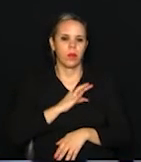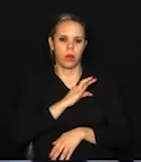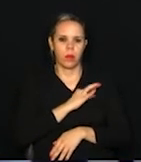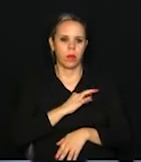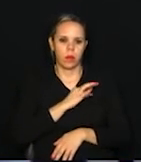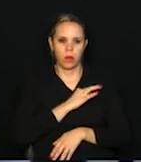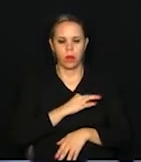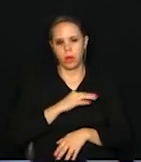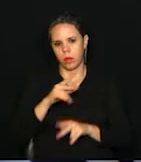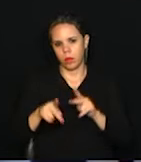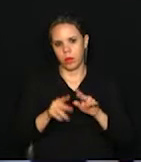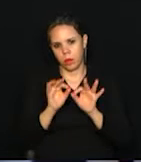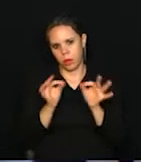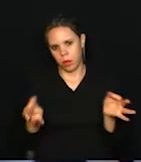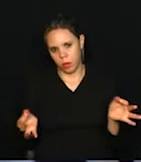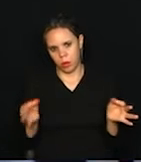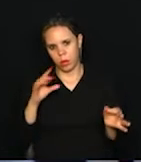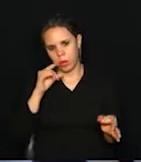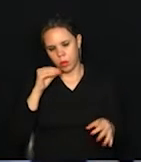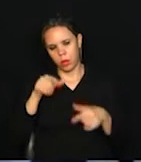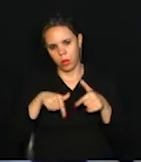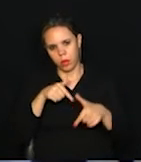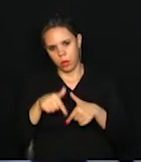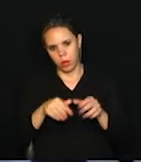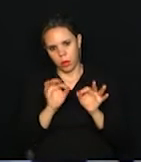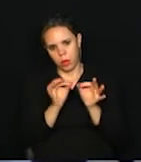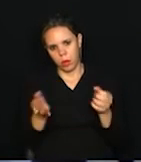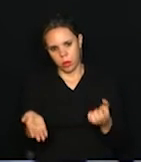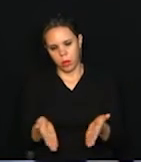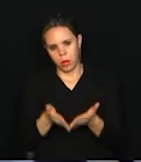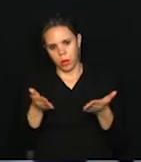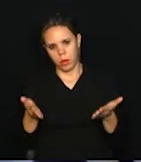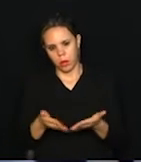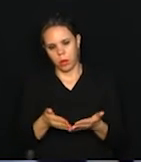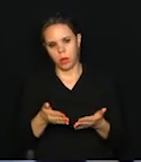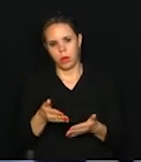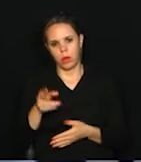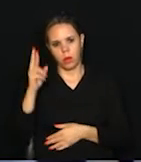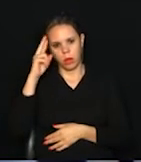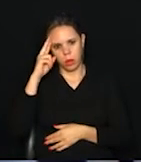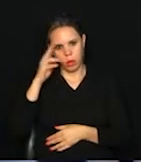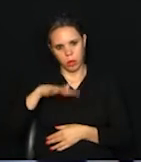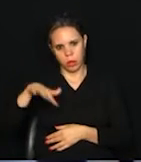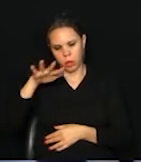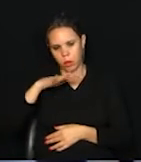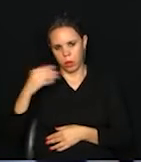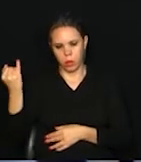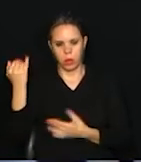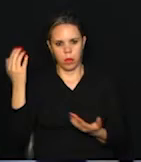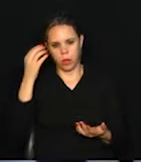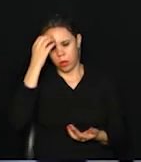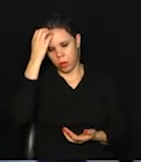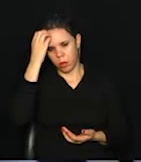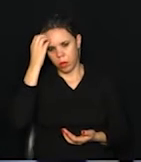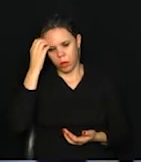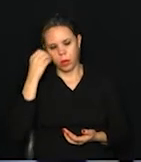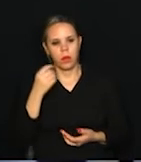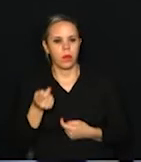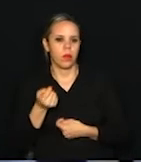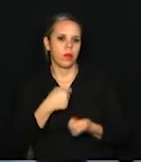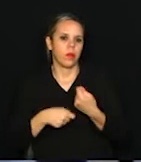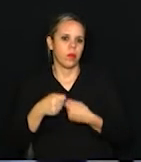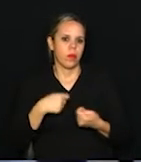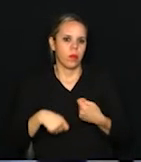leigos, do trabalhador mais humilde, do executivo de maior importância na